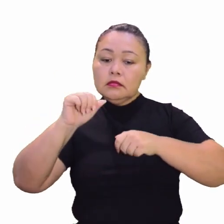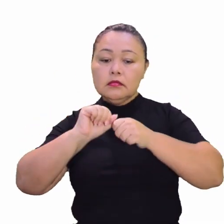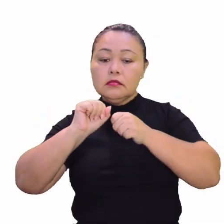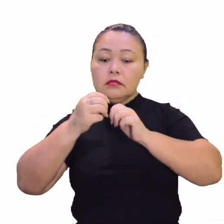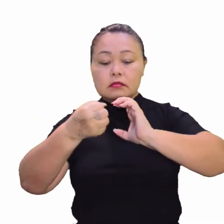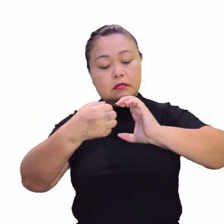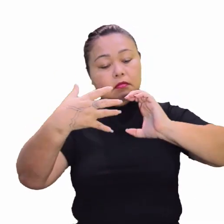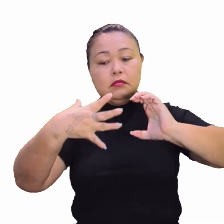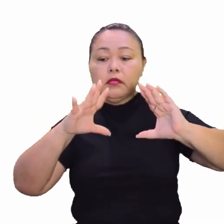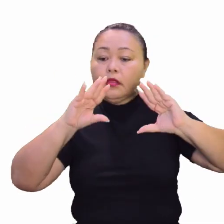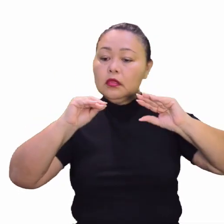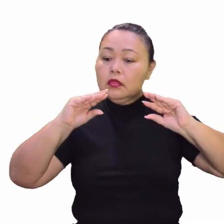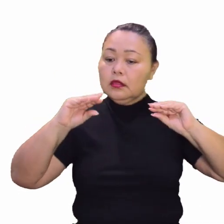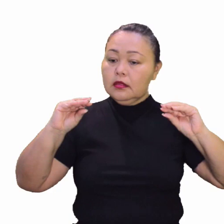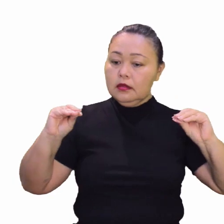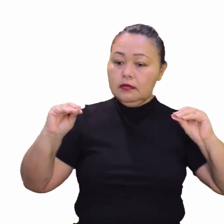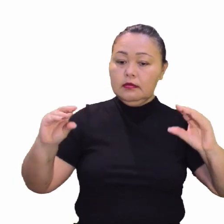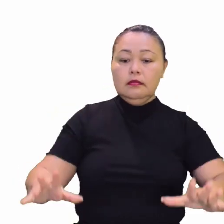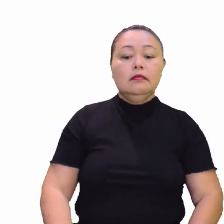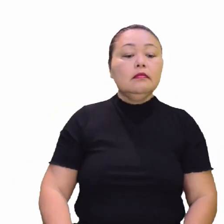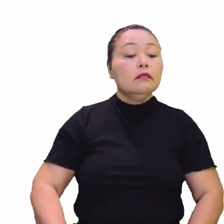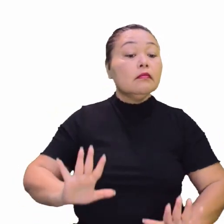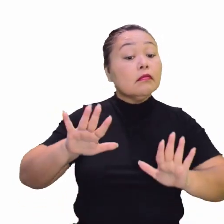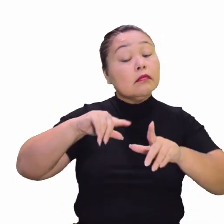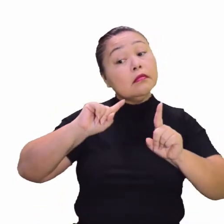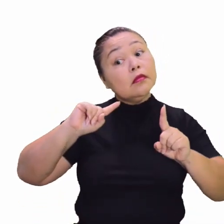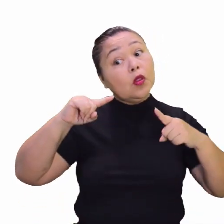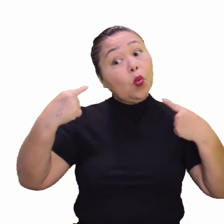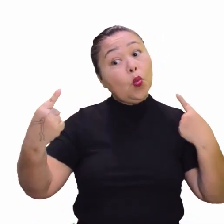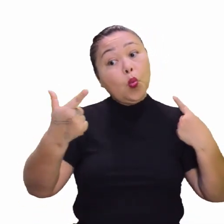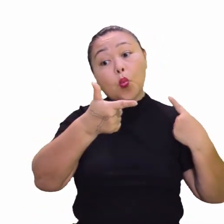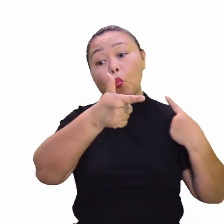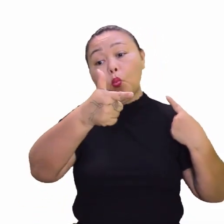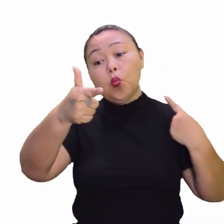de característica úmida, ao contrário de